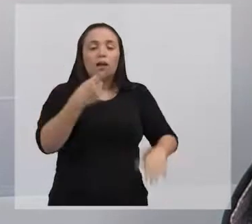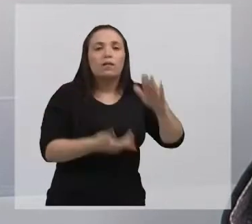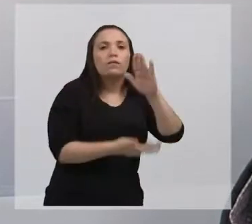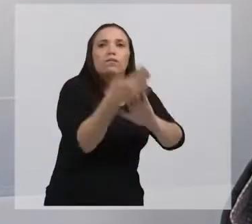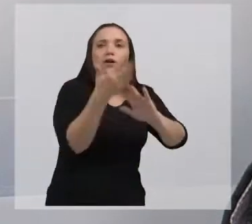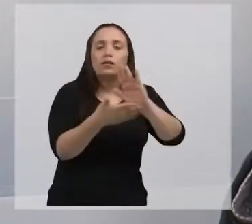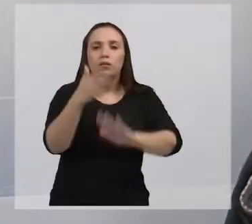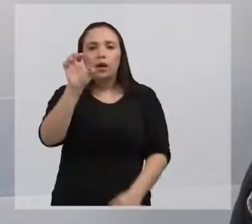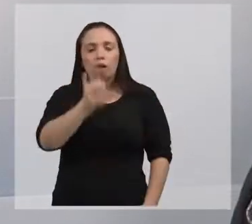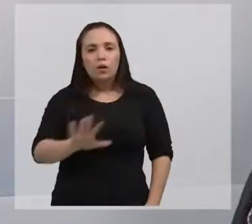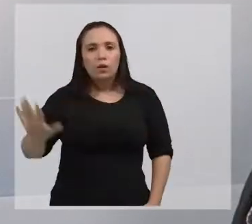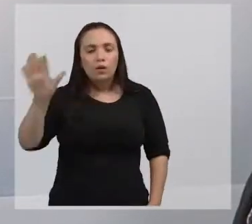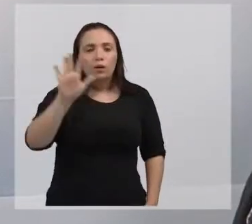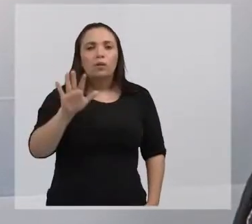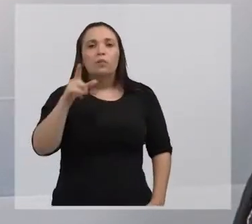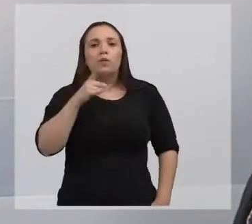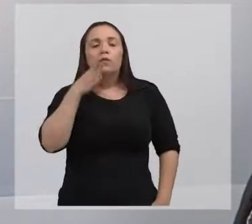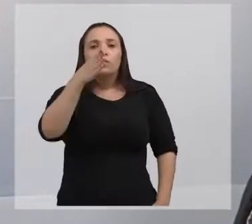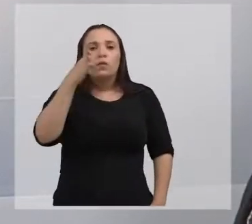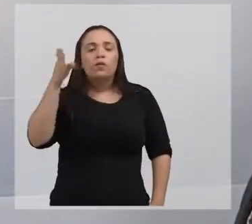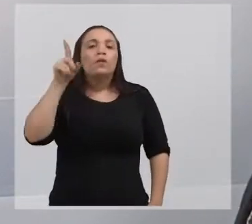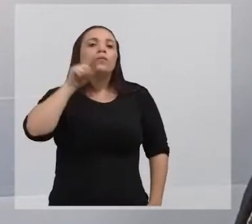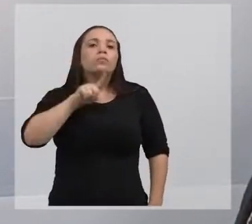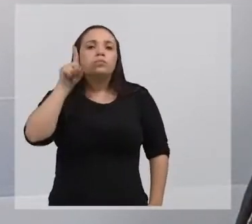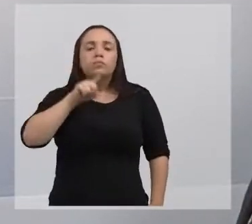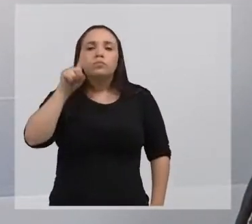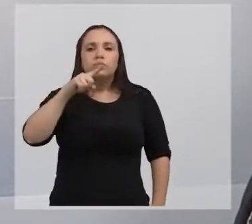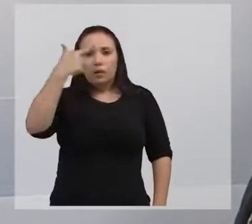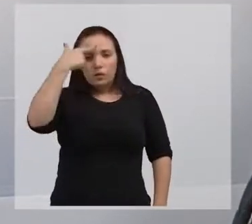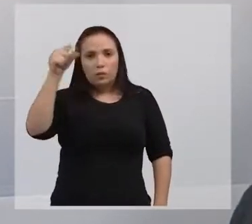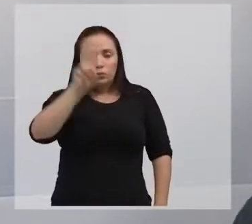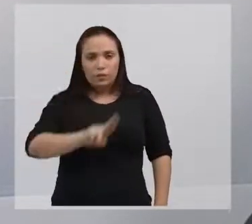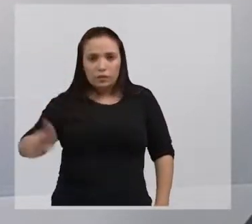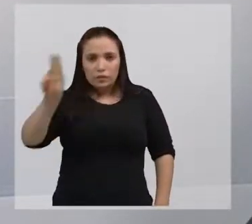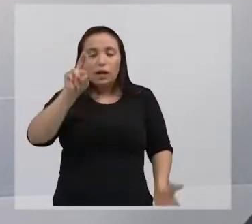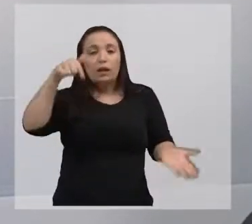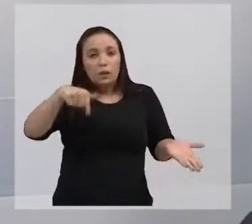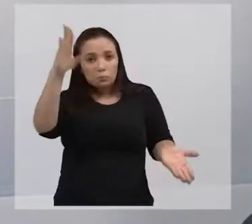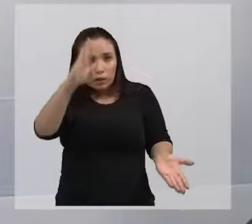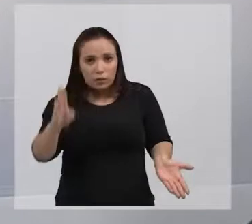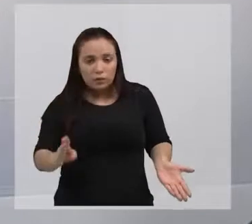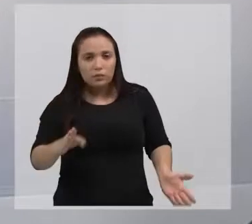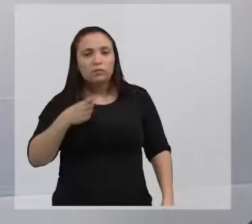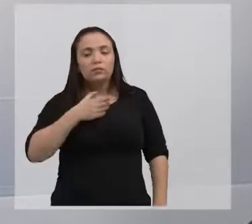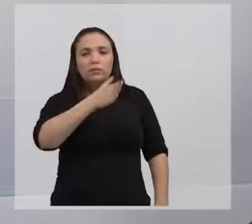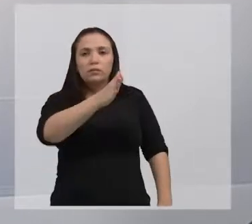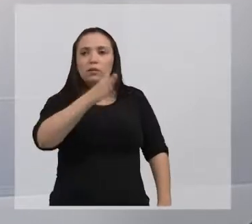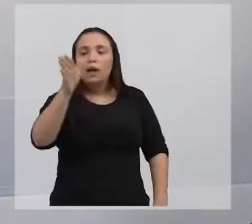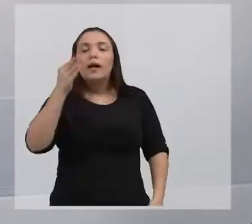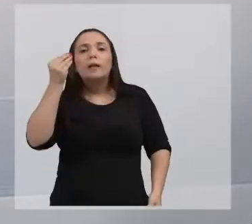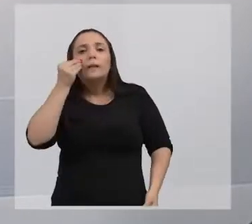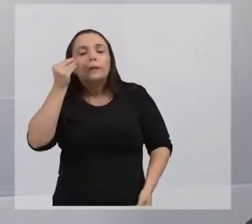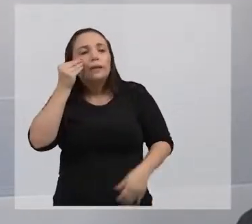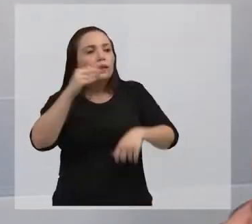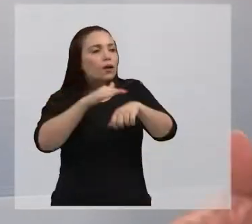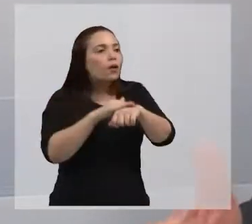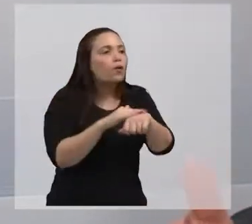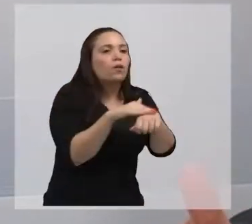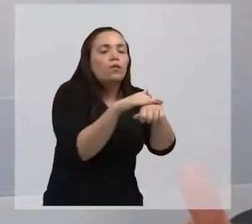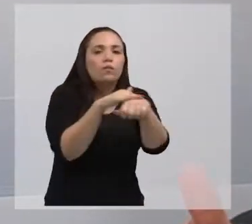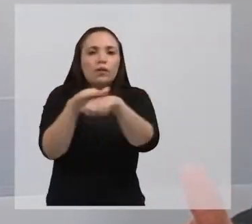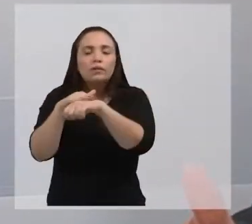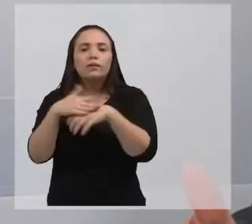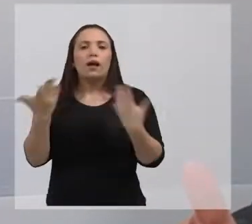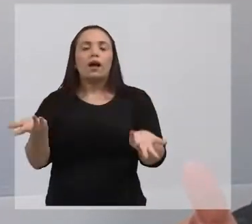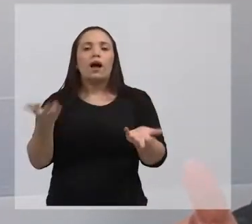Europa, viajou por várias universidades nos Estados Unidos. Aqui no Brasil, tenta abrir um diálogo com o mercado